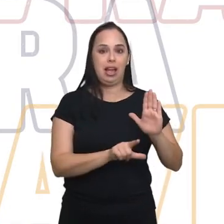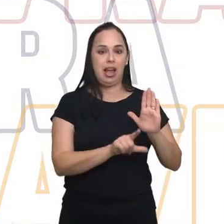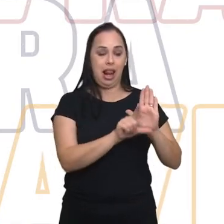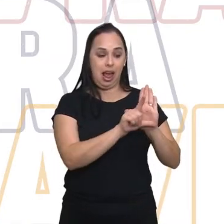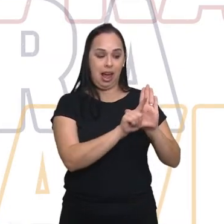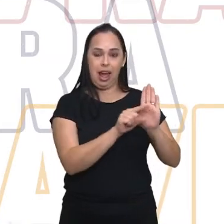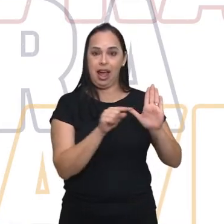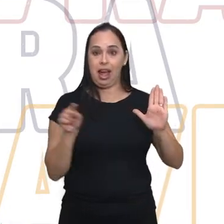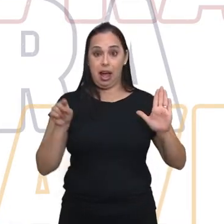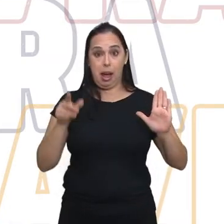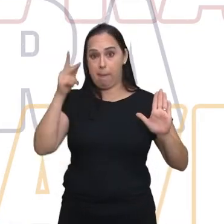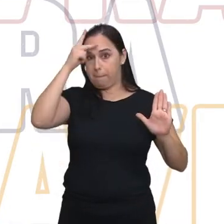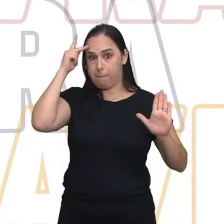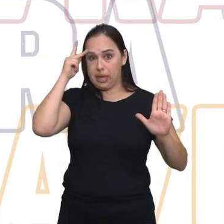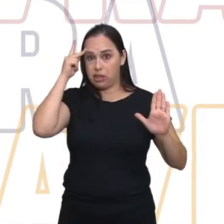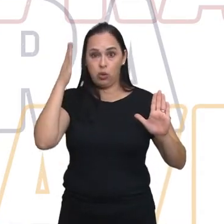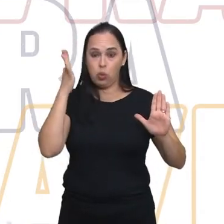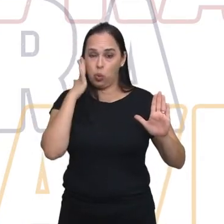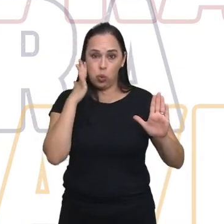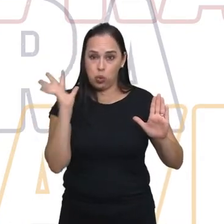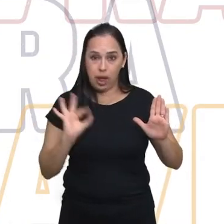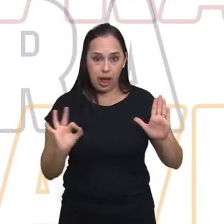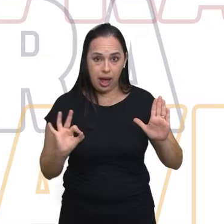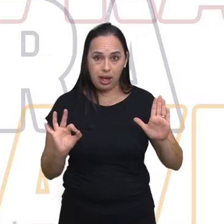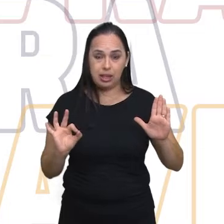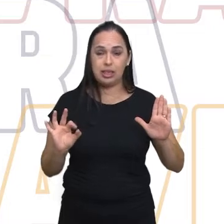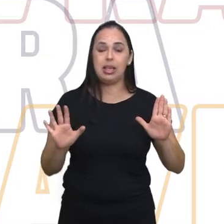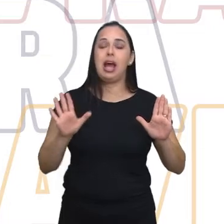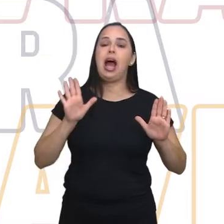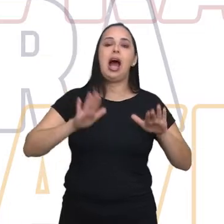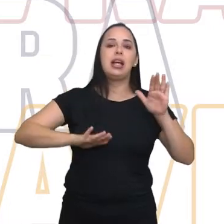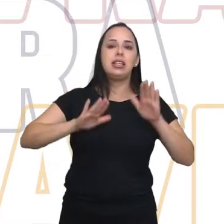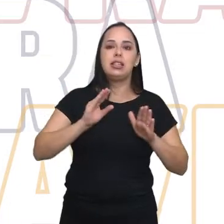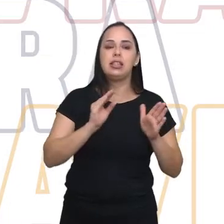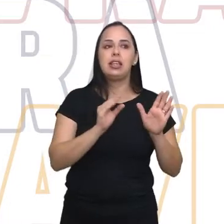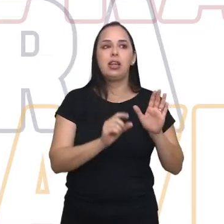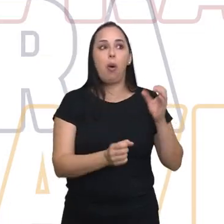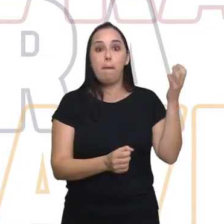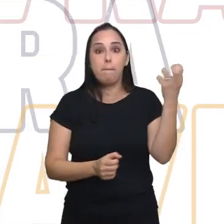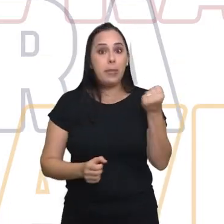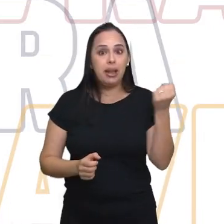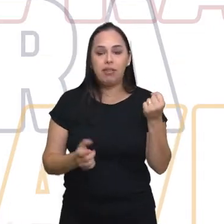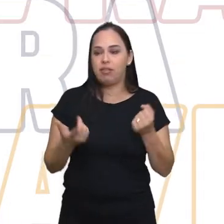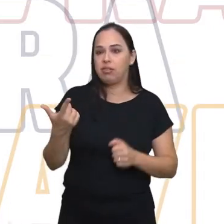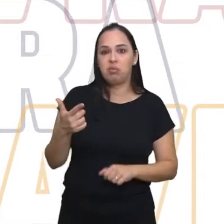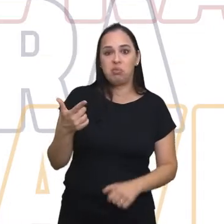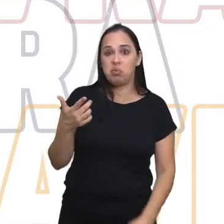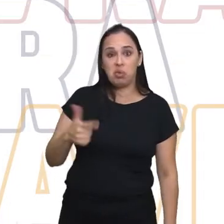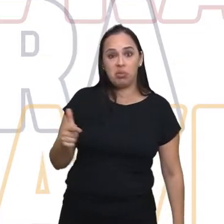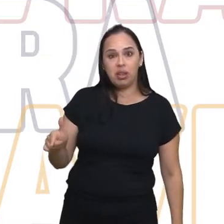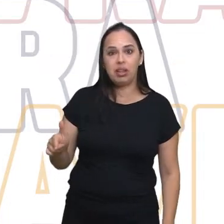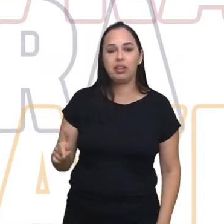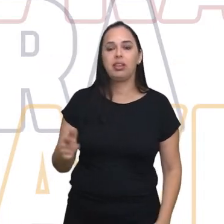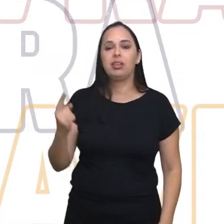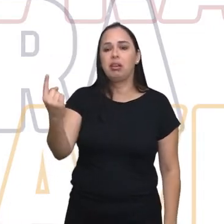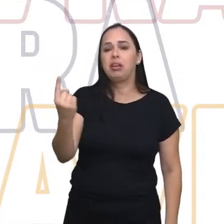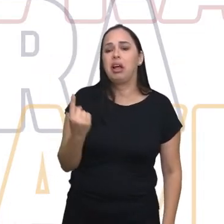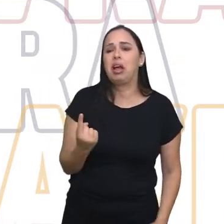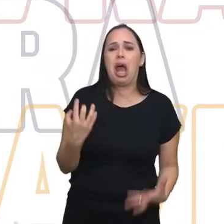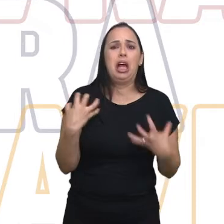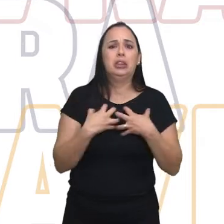as falas, que essa pessoa, além de estar doente, muitas vezes está sem um benefício, ela não sabe onde ir, ela chega